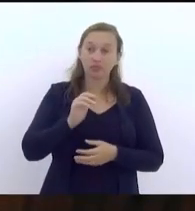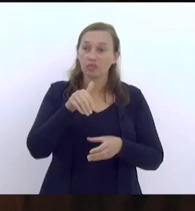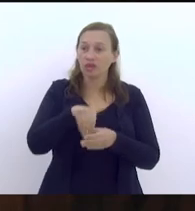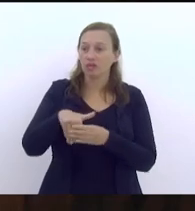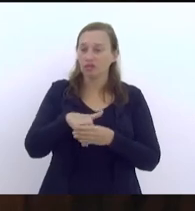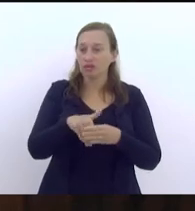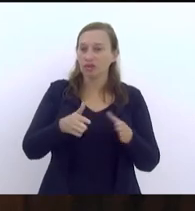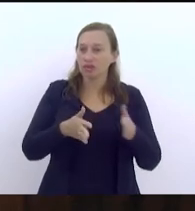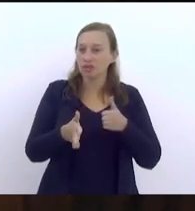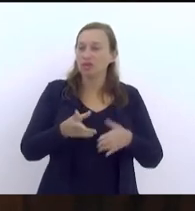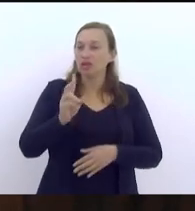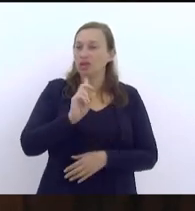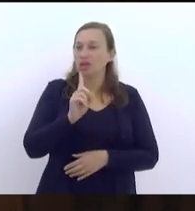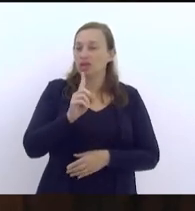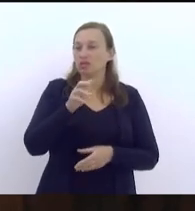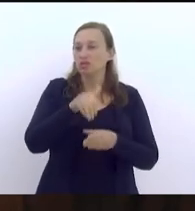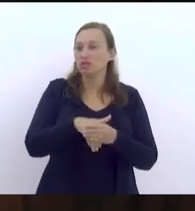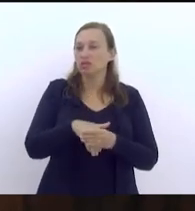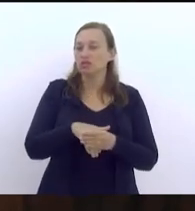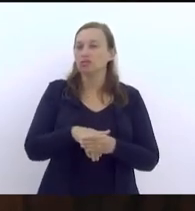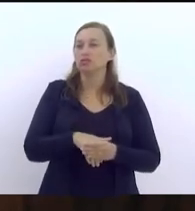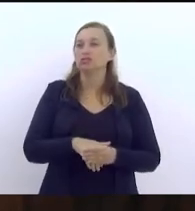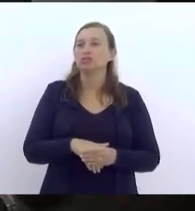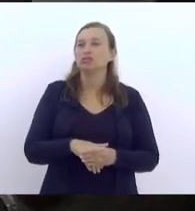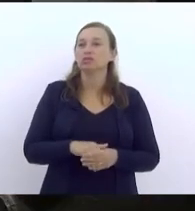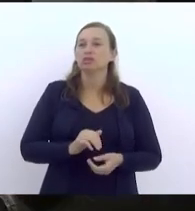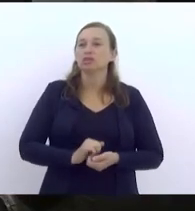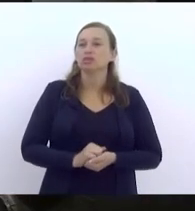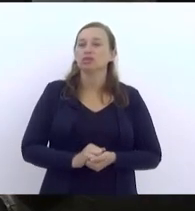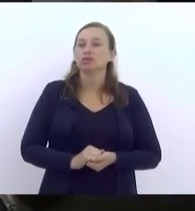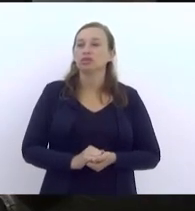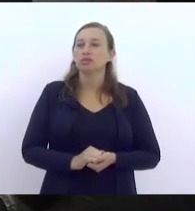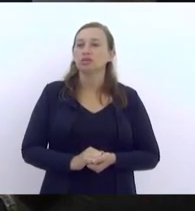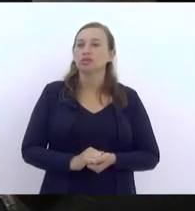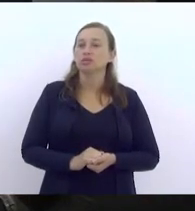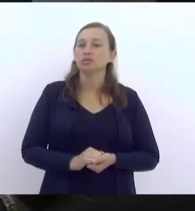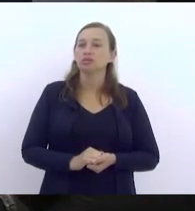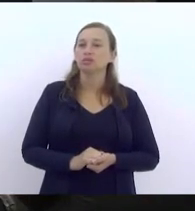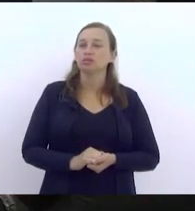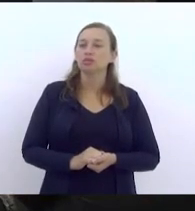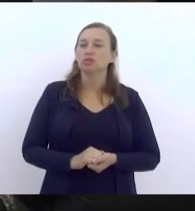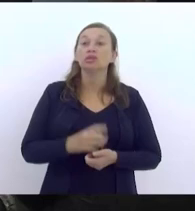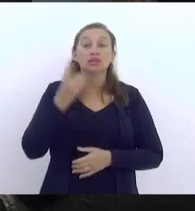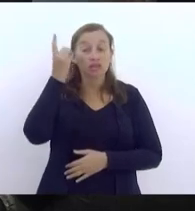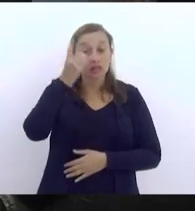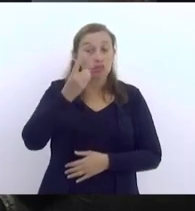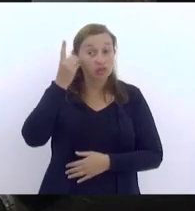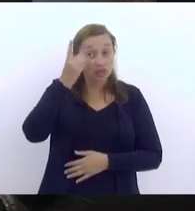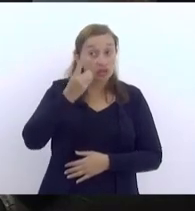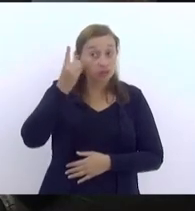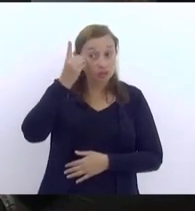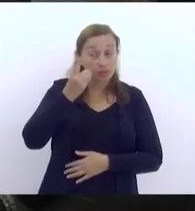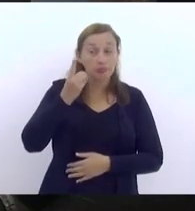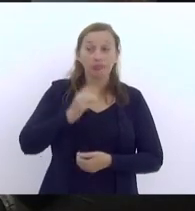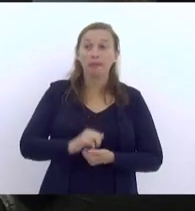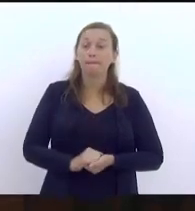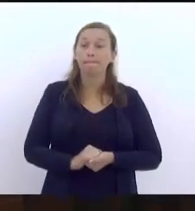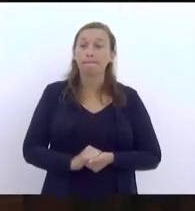votação. Quem não votou, tá? Meus nobres deputados. É, o próximo aqui é o nosso deputado